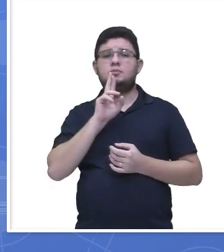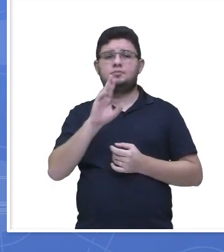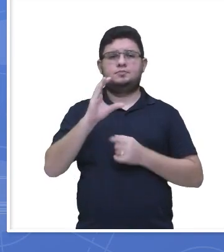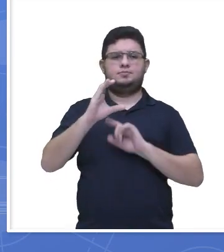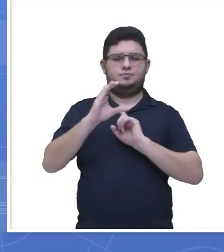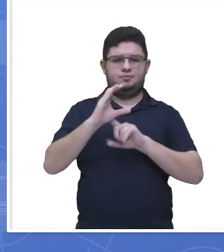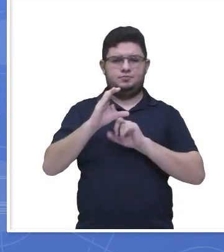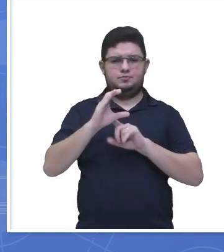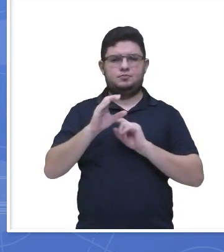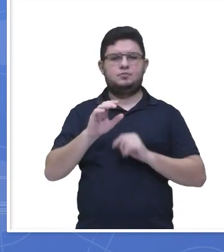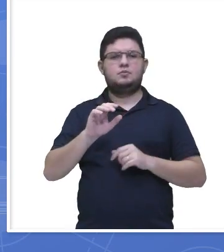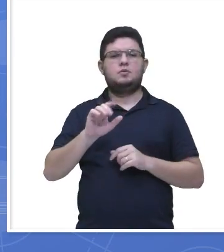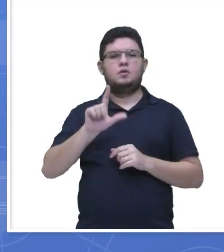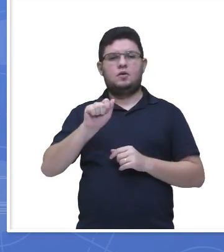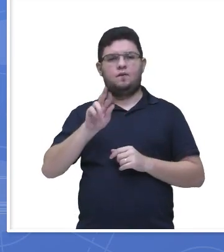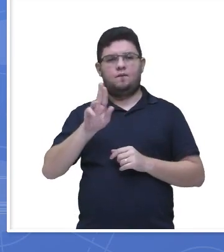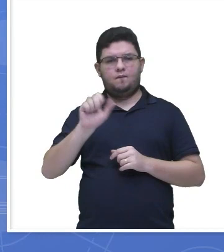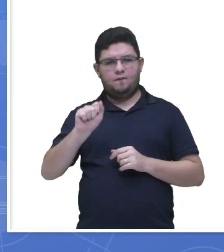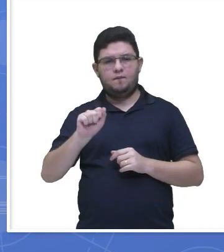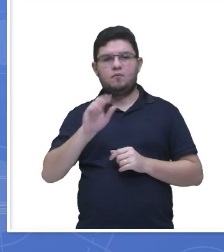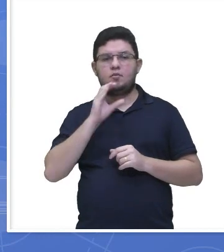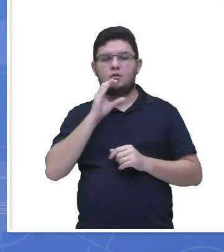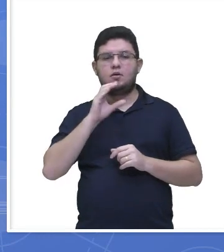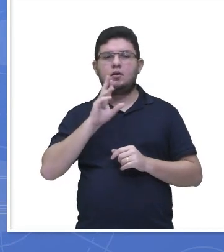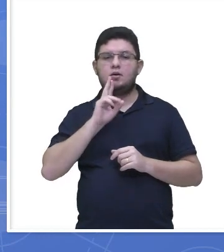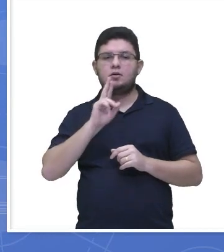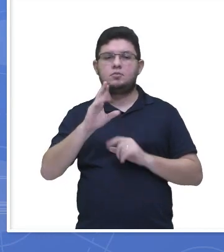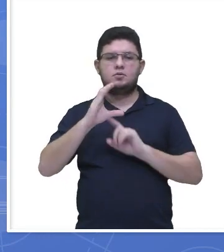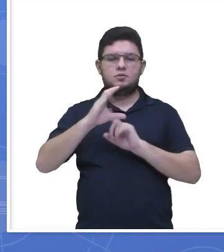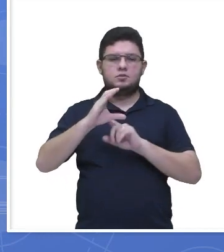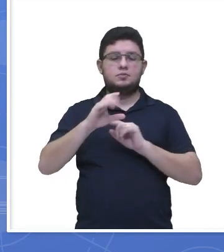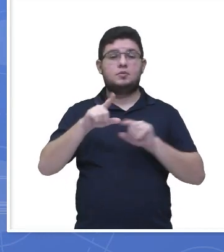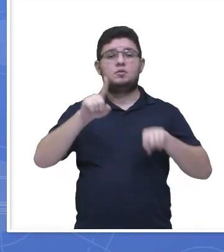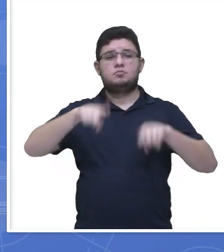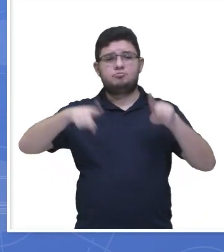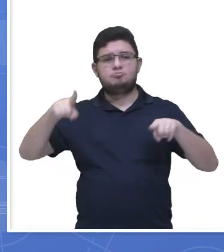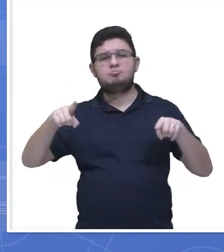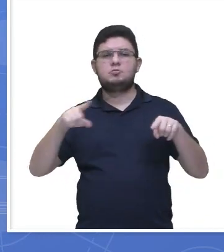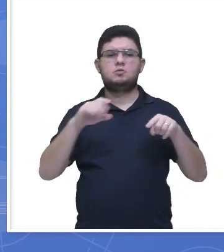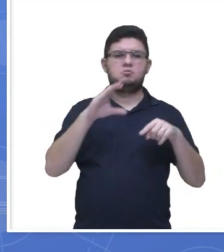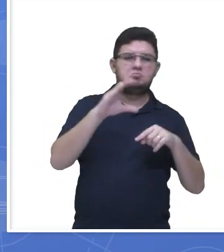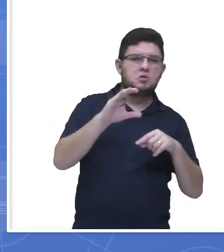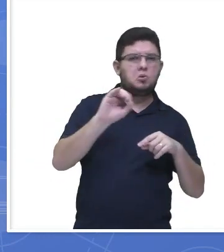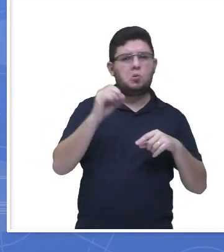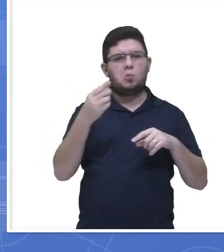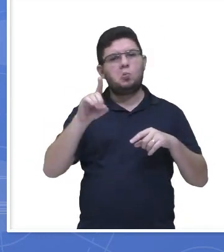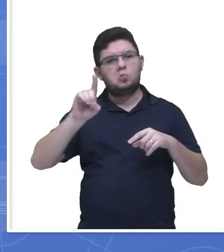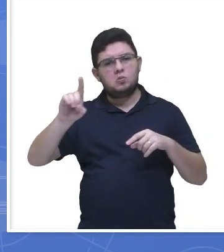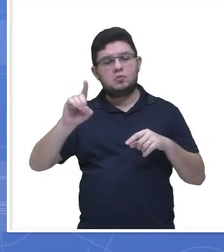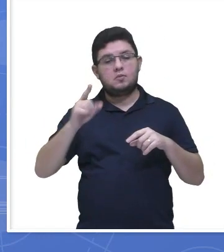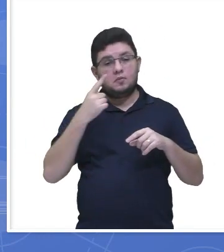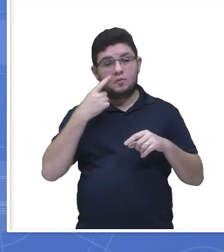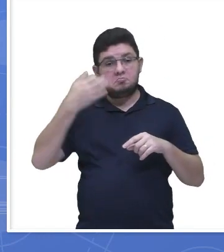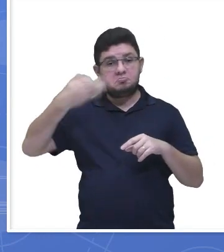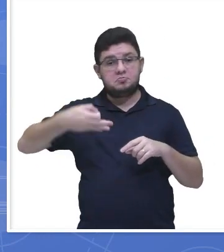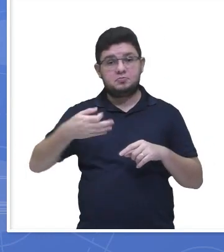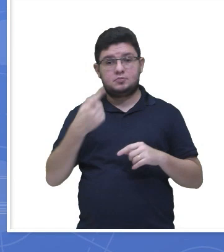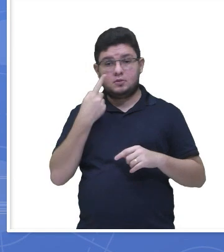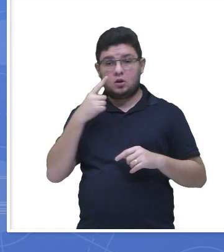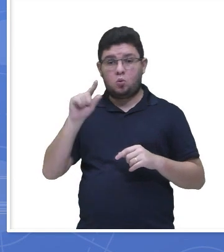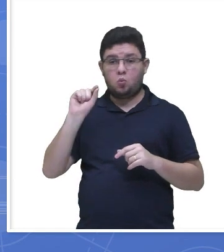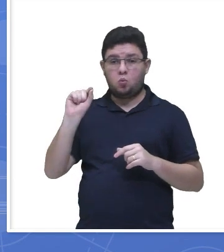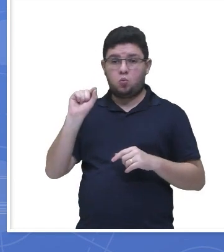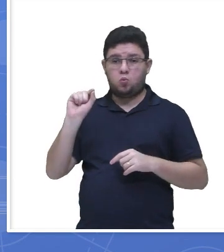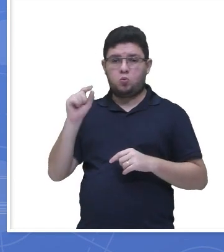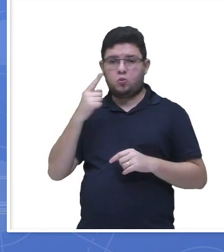C. Aí a Laura também apostando na letra C. Bom, as respostas variam então de letra C e letra D. Vamos ver a correta? Olha só. Então,